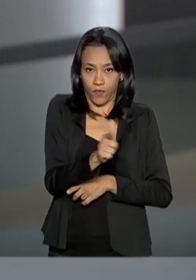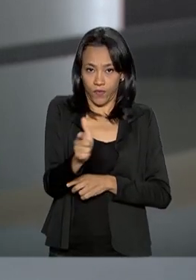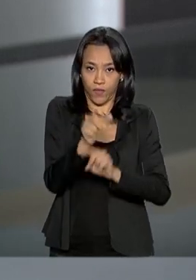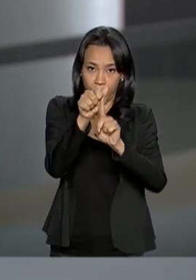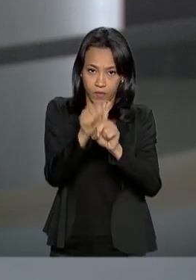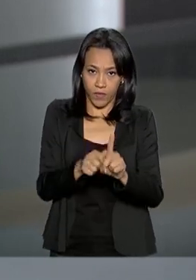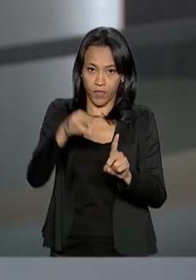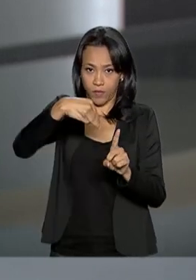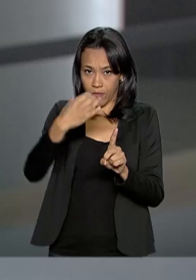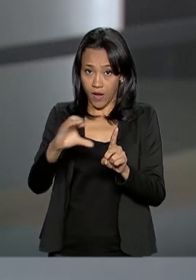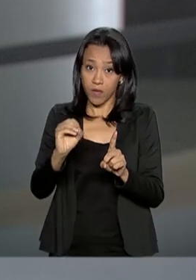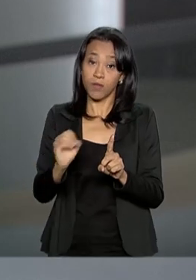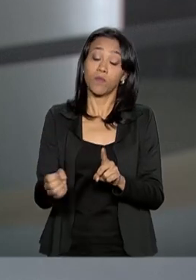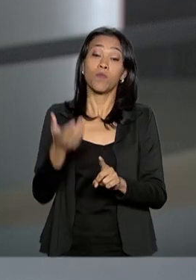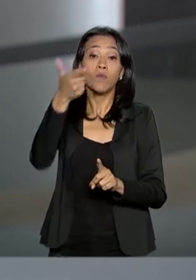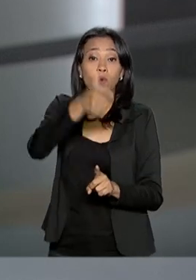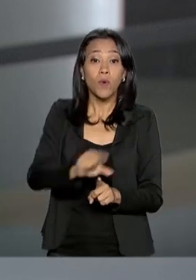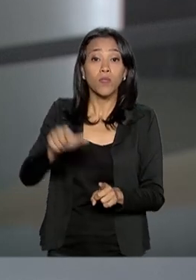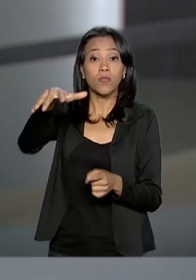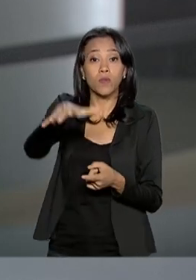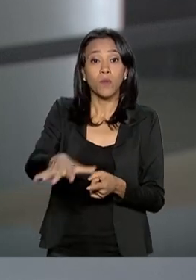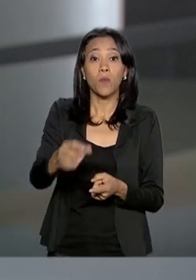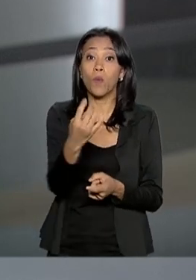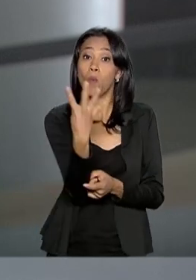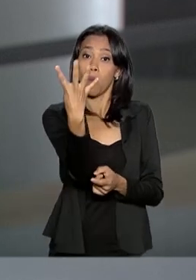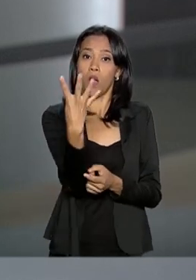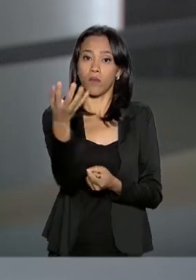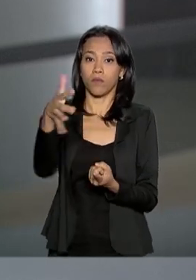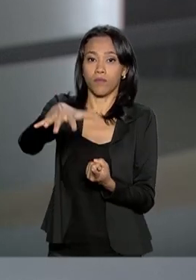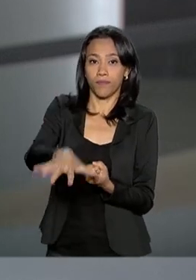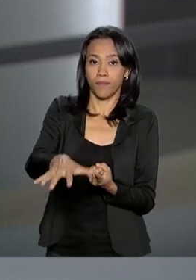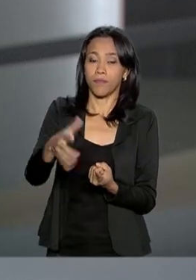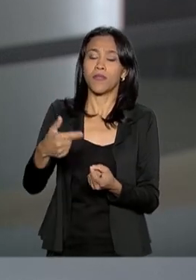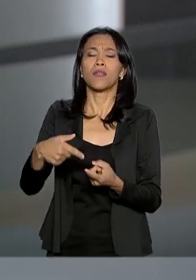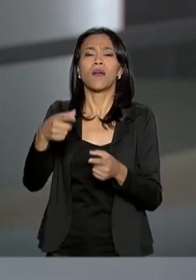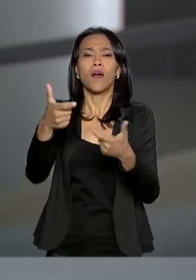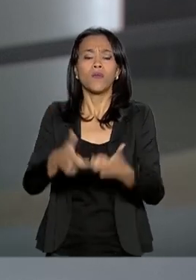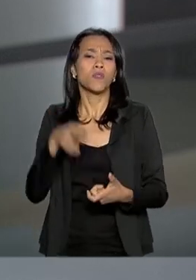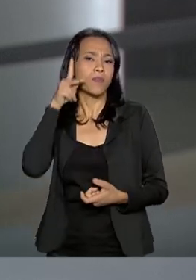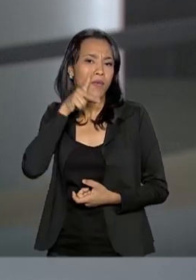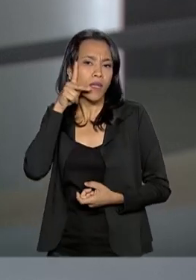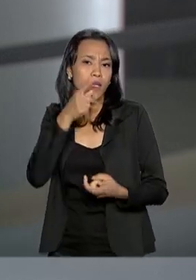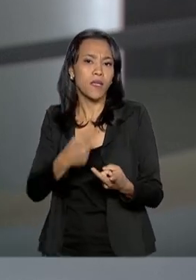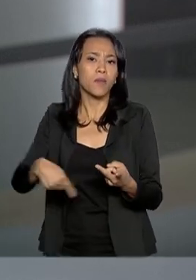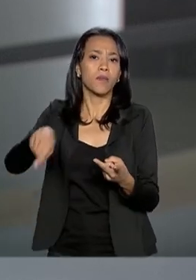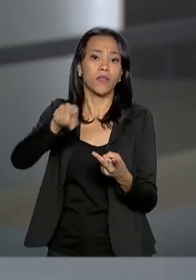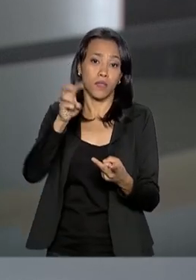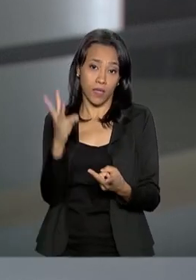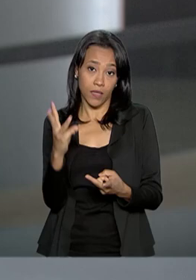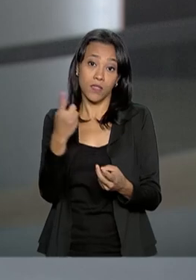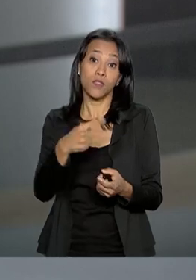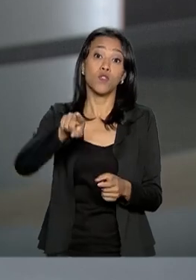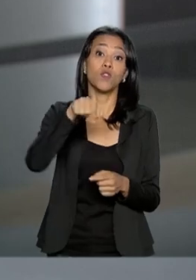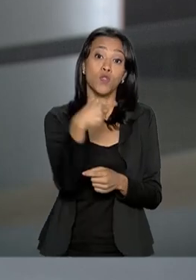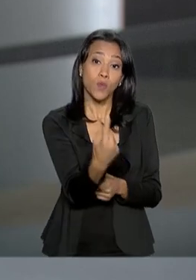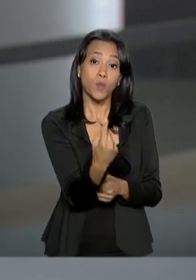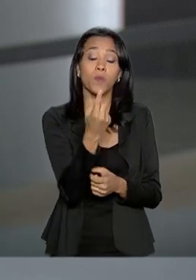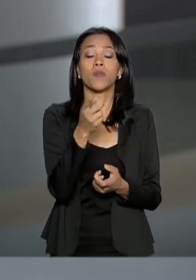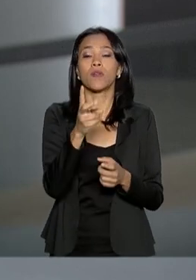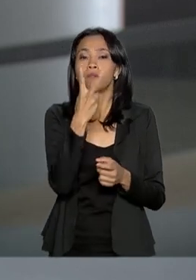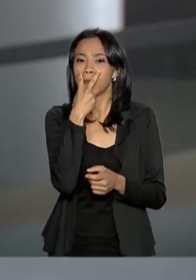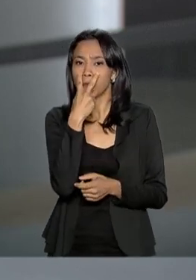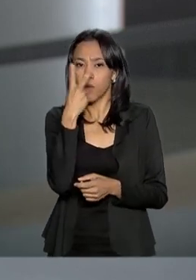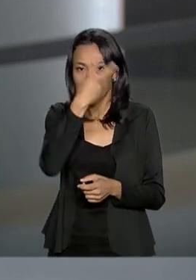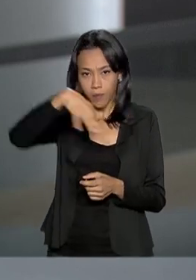22 de março outras 4 áreas portuárias, 3 em Cabedelo, na Paraíba, e uma em Vitória, no Espírito Santo.